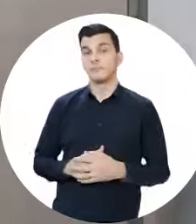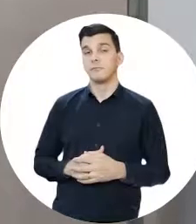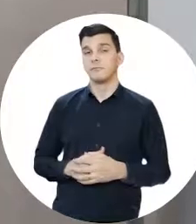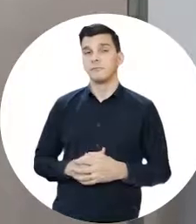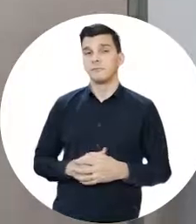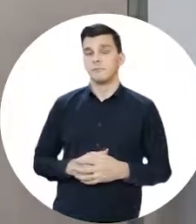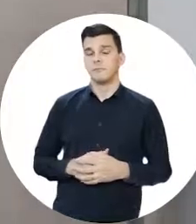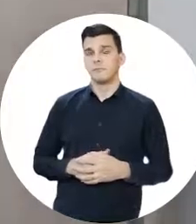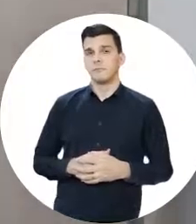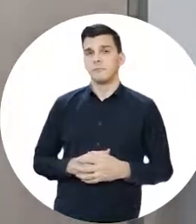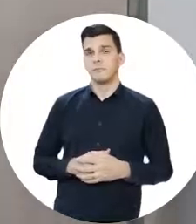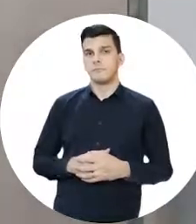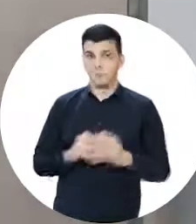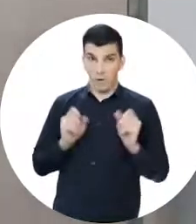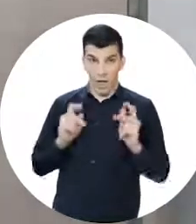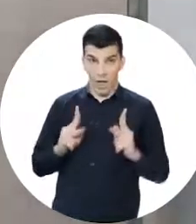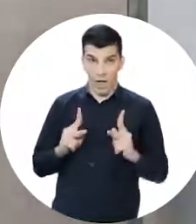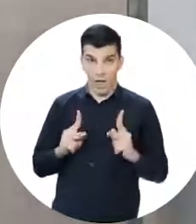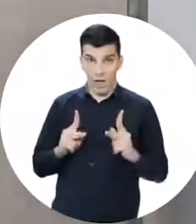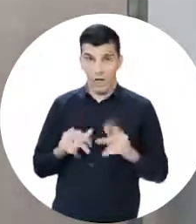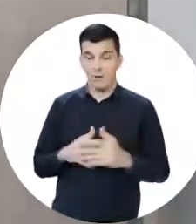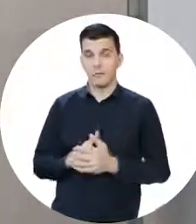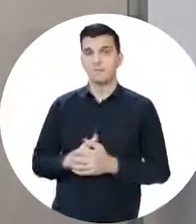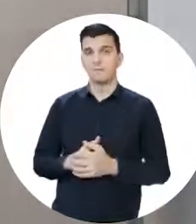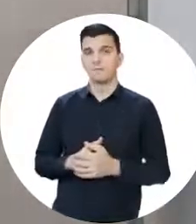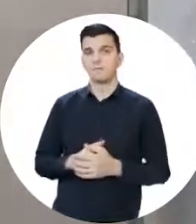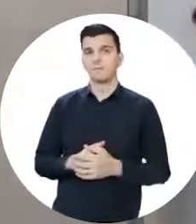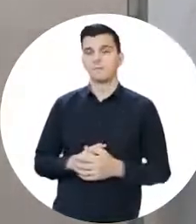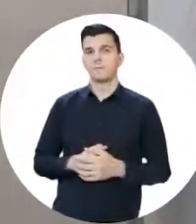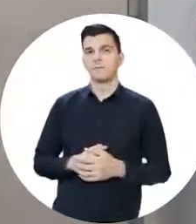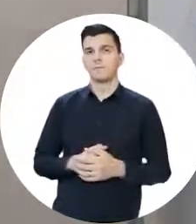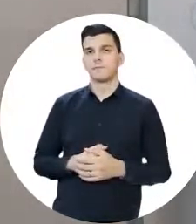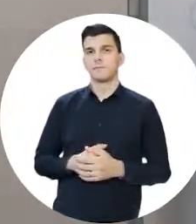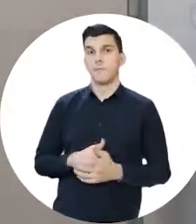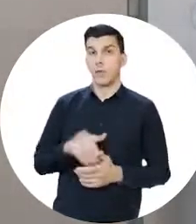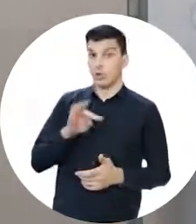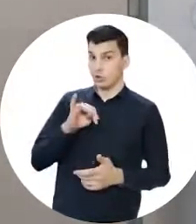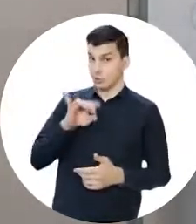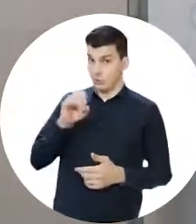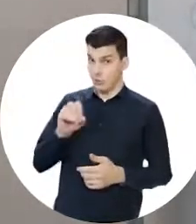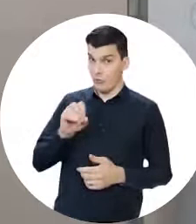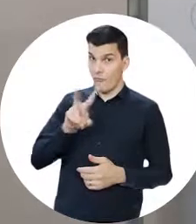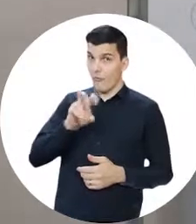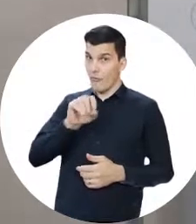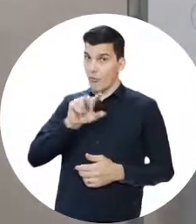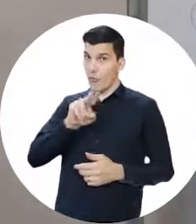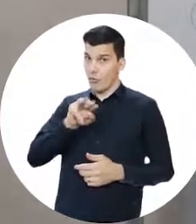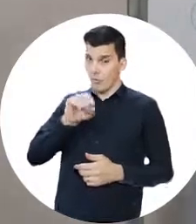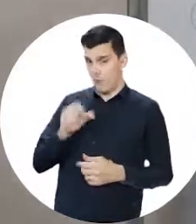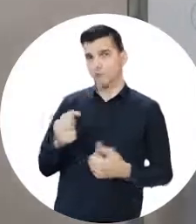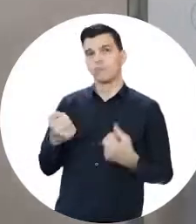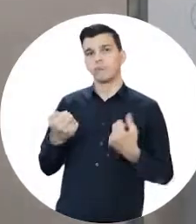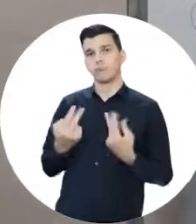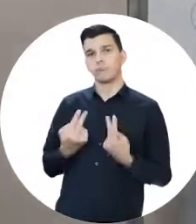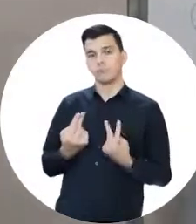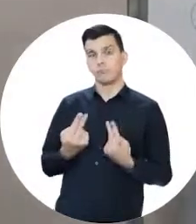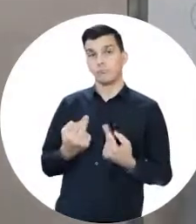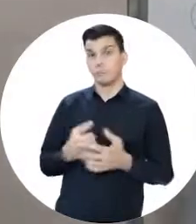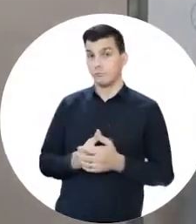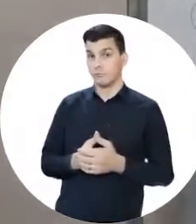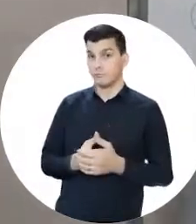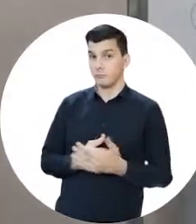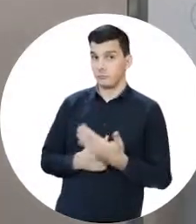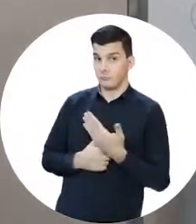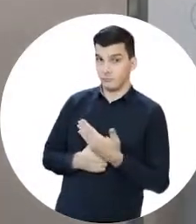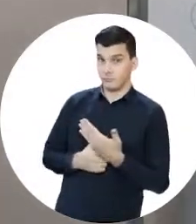100. Ok? Volume. Título em volume é igual